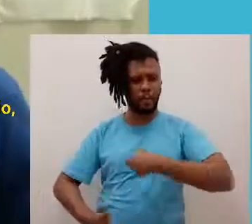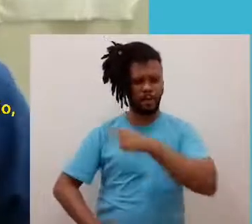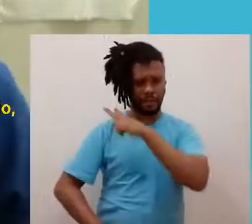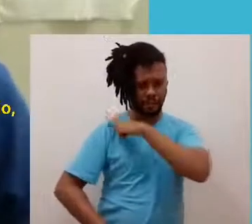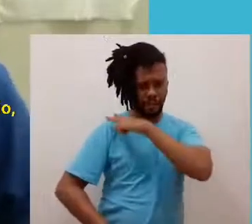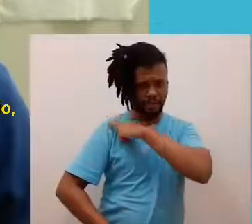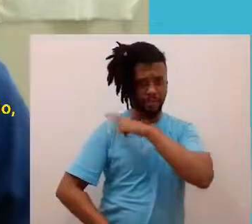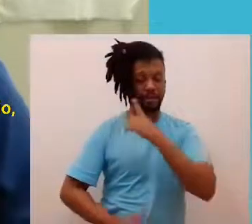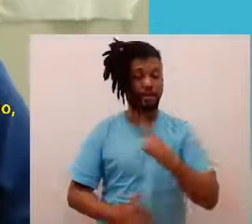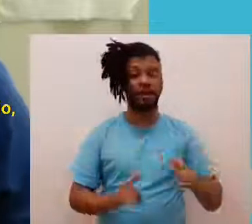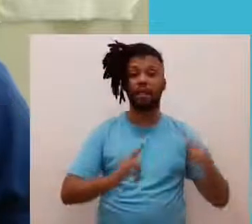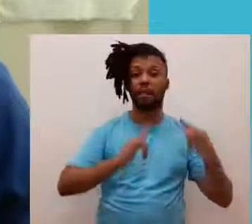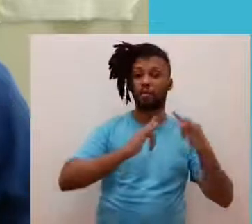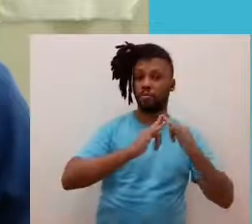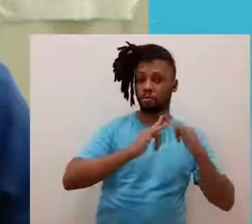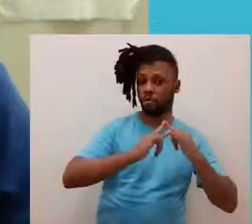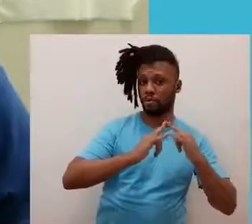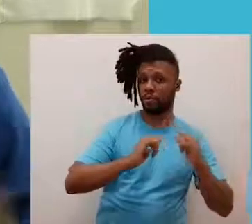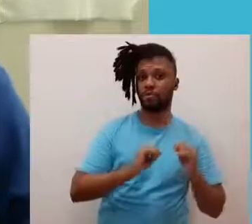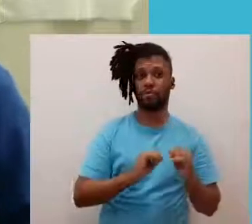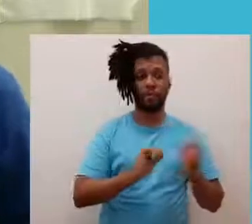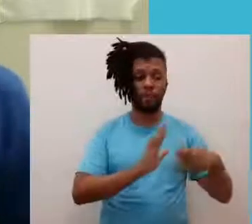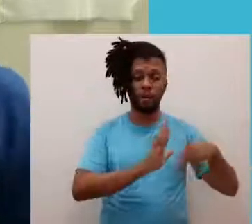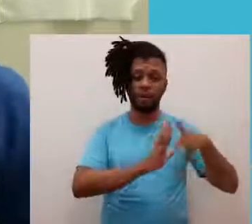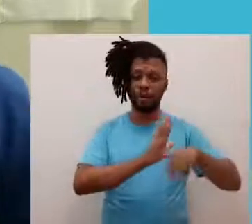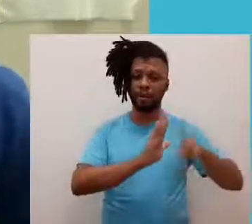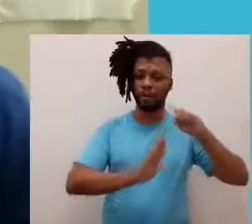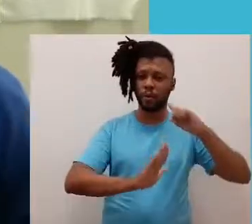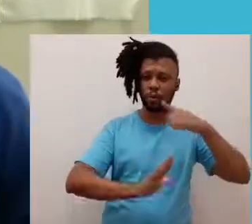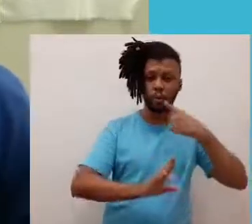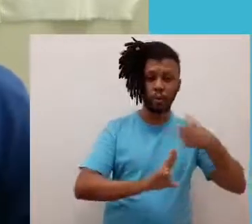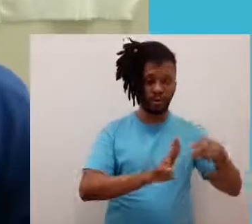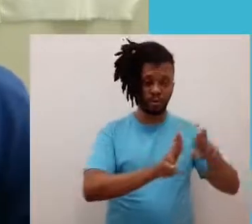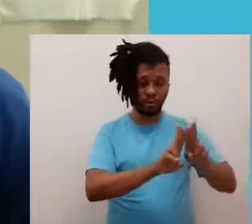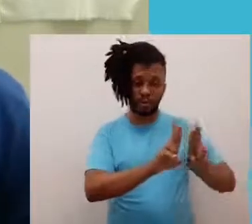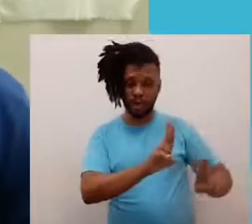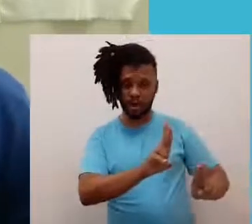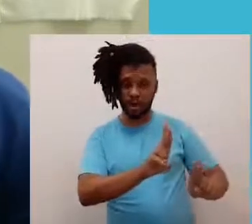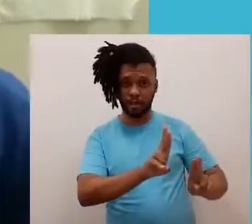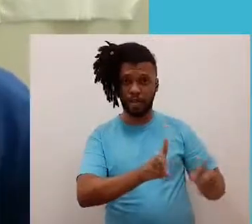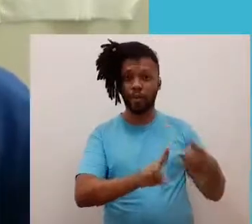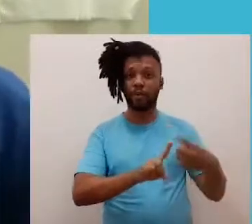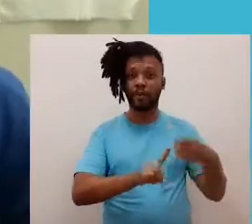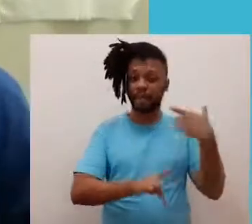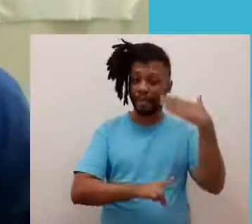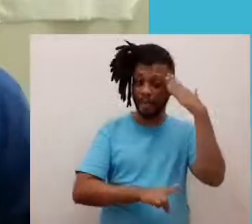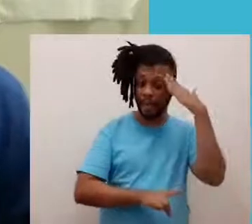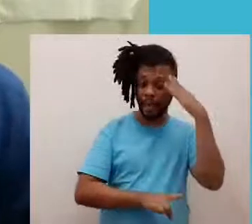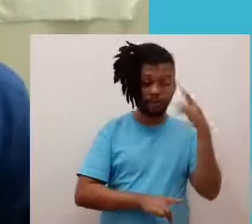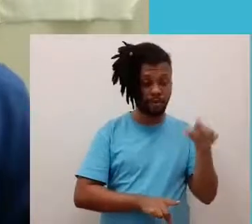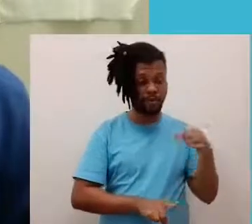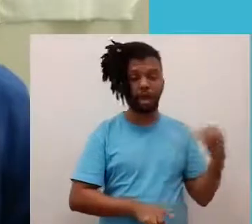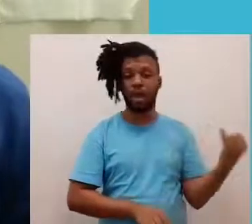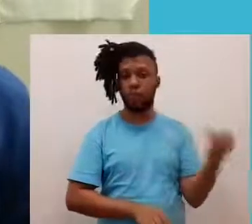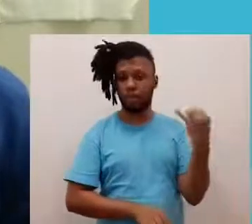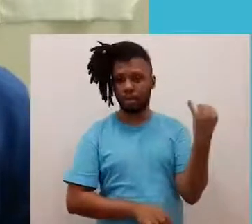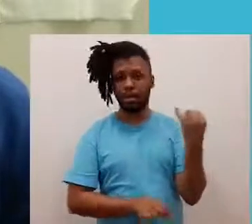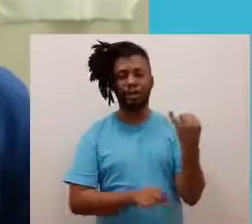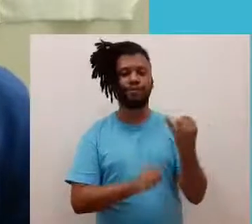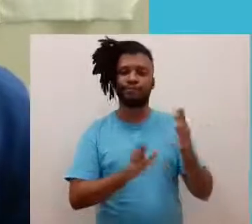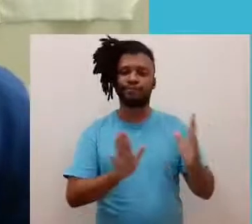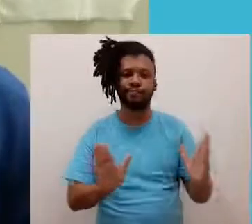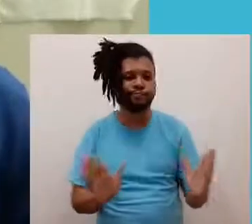o Ensino Médio, o Instituto Nacional de Educação de Surdos e o projeto Surdos da UFRJ, porque a gente sabe que isso é importante. E isso